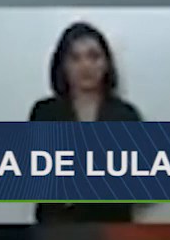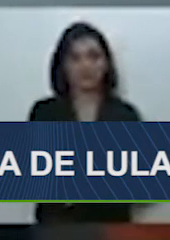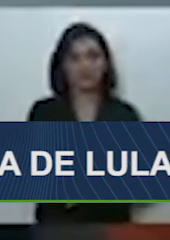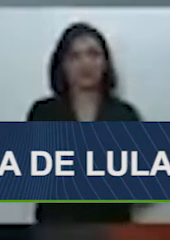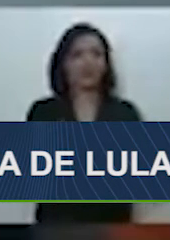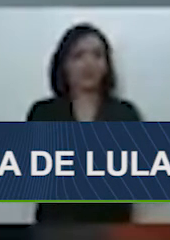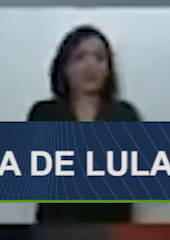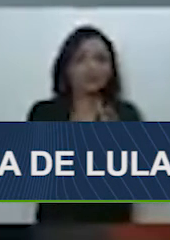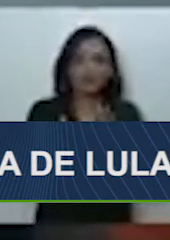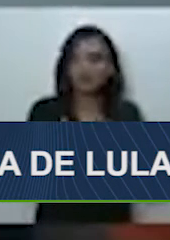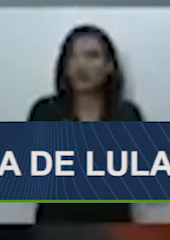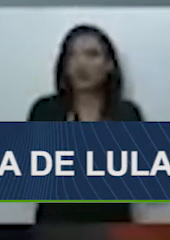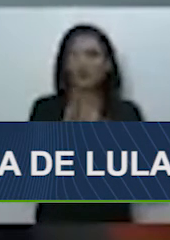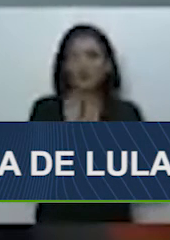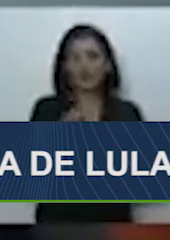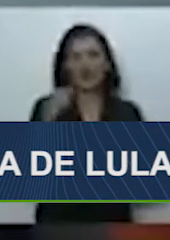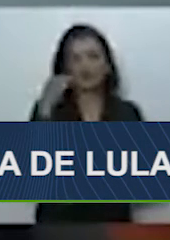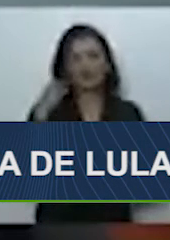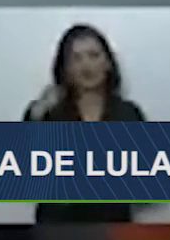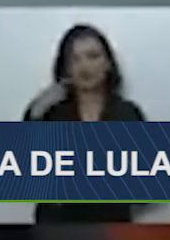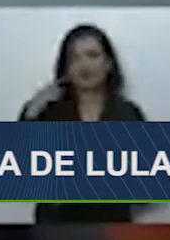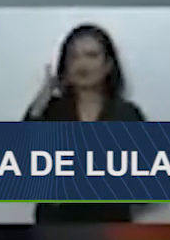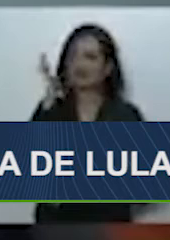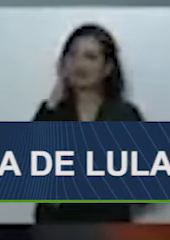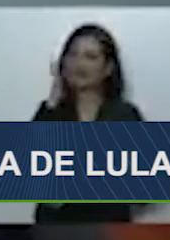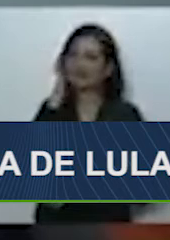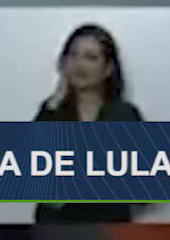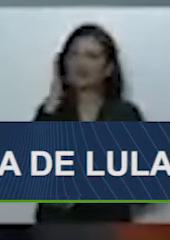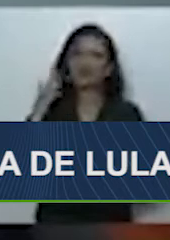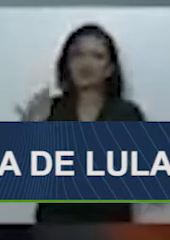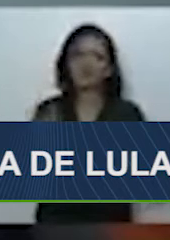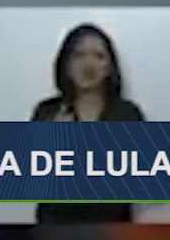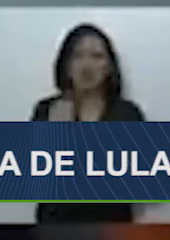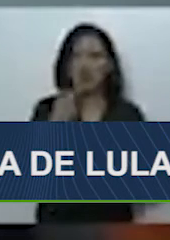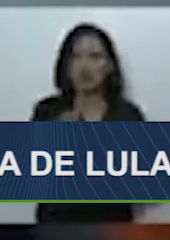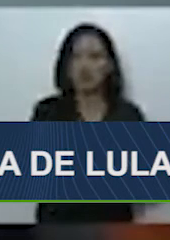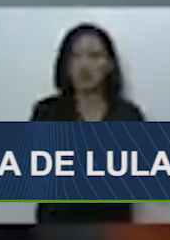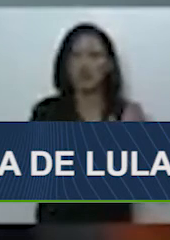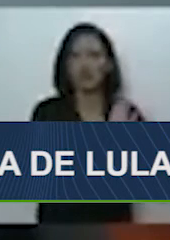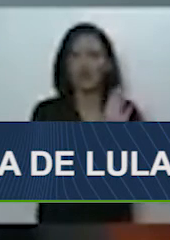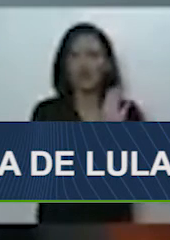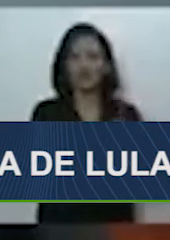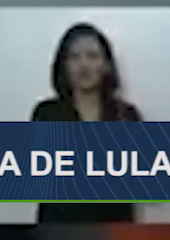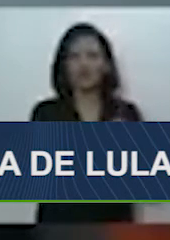oportunidade de advogar, eu acho que faço na pessoa